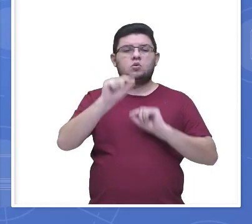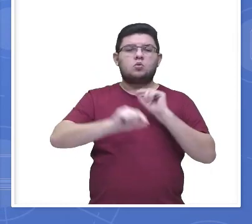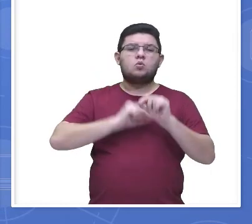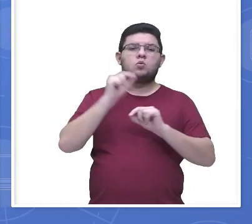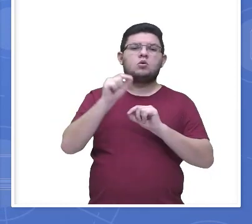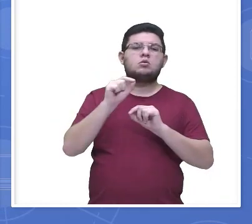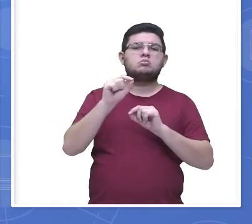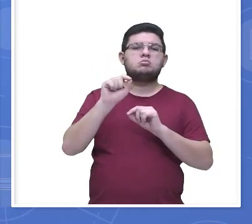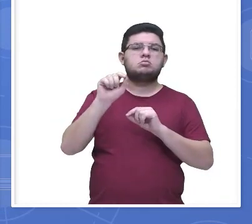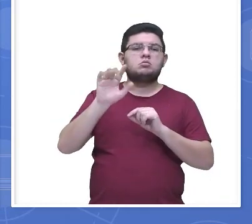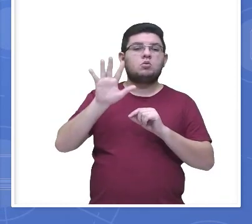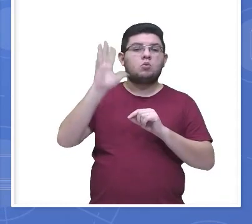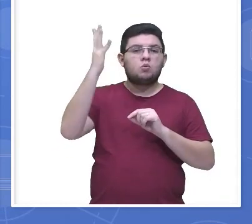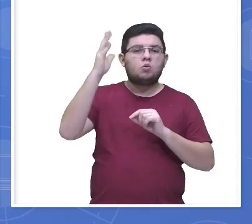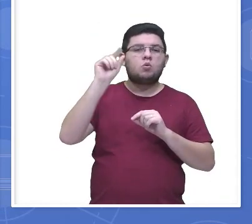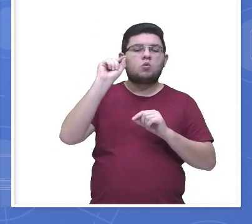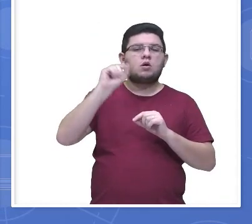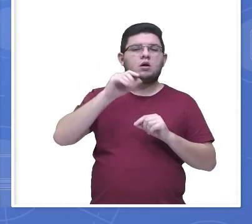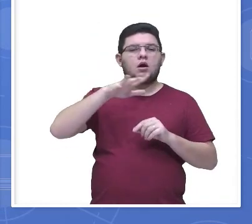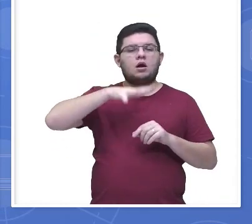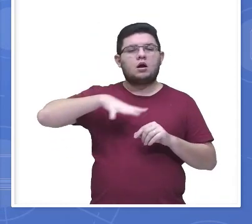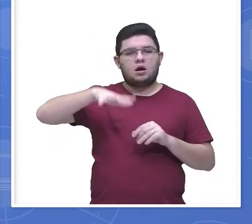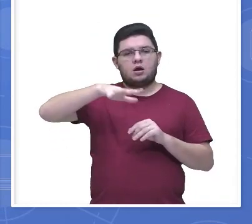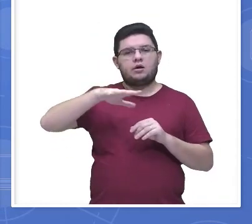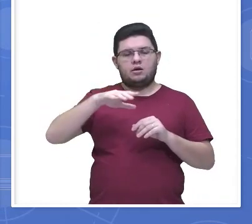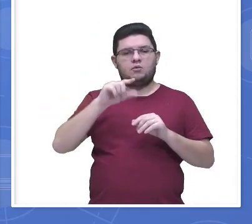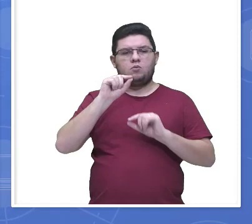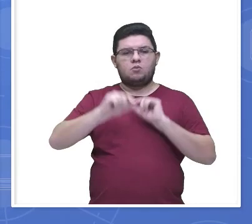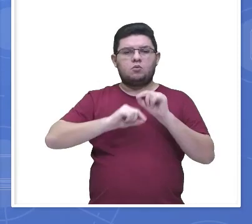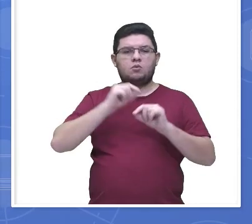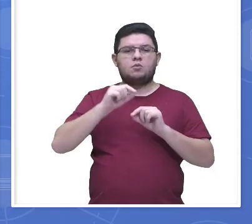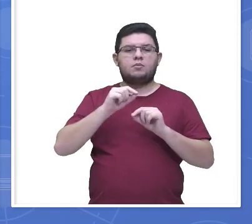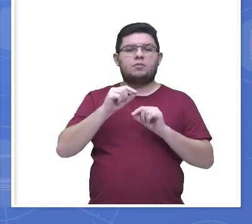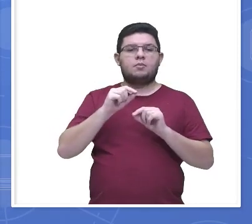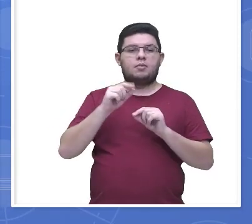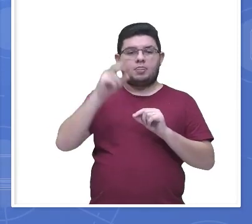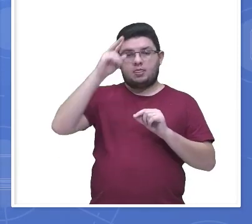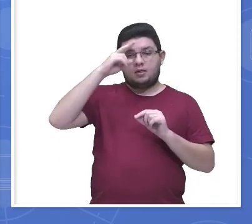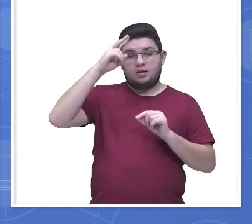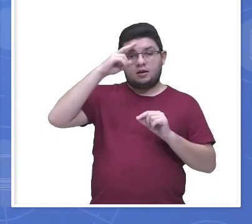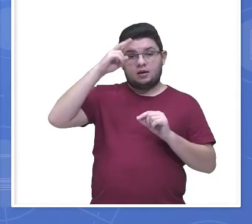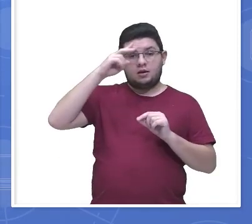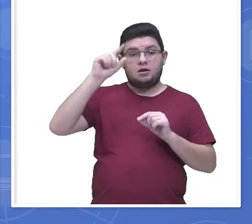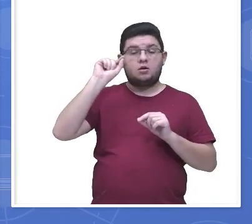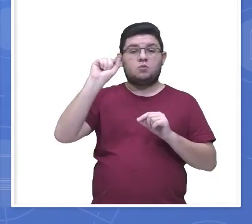né, nessa região que a gente falou, lá no comentário da nossa questão, né,